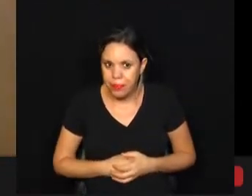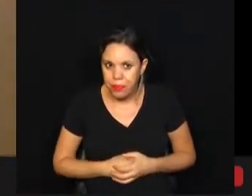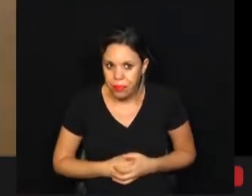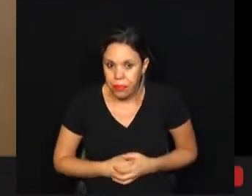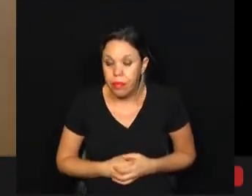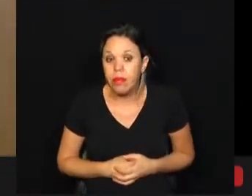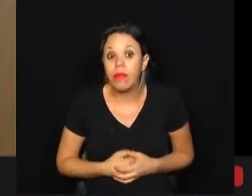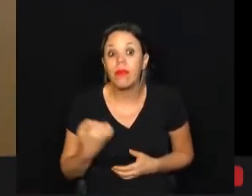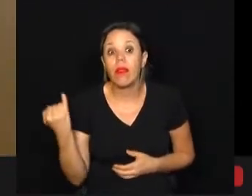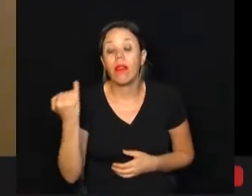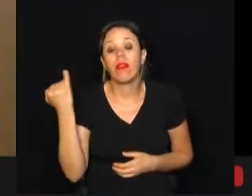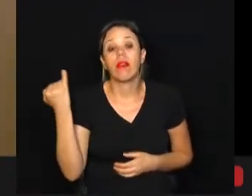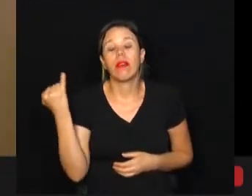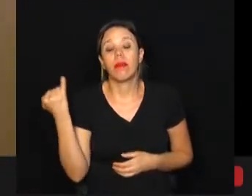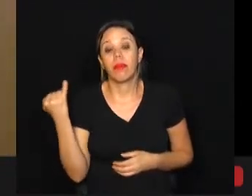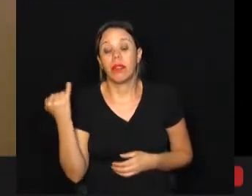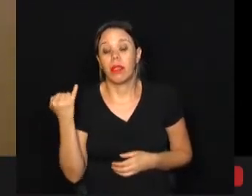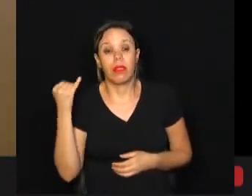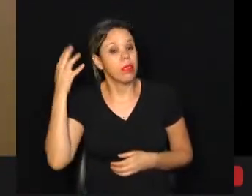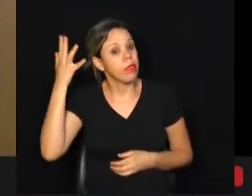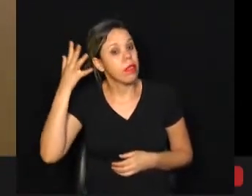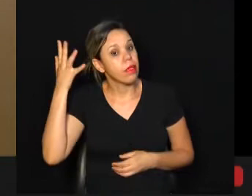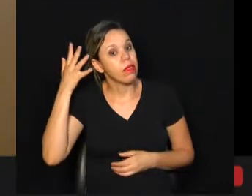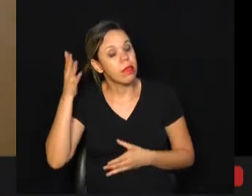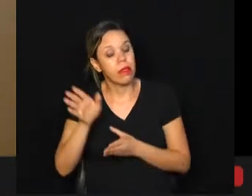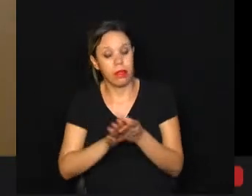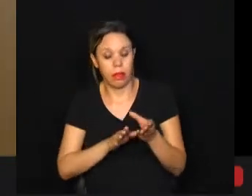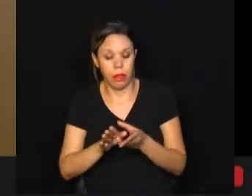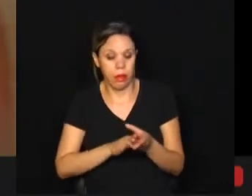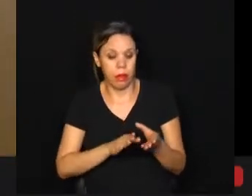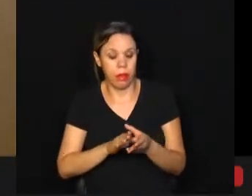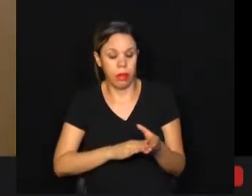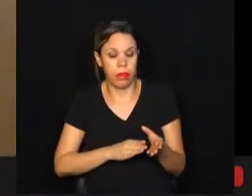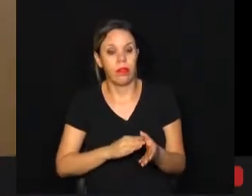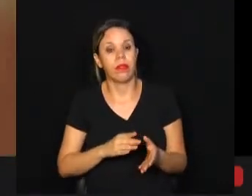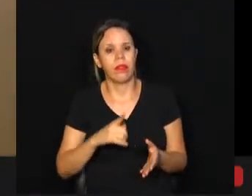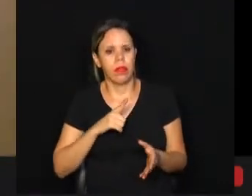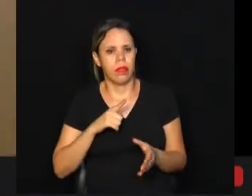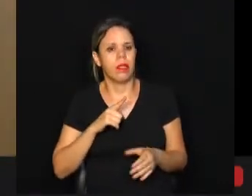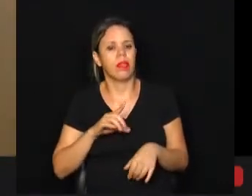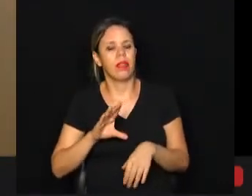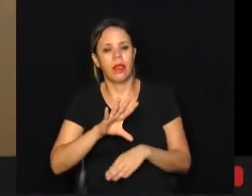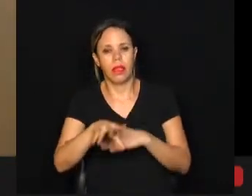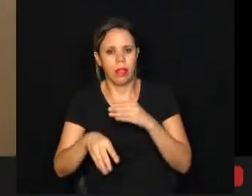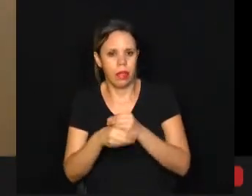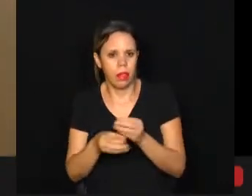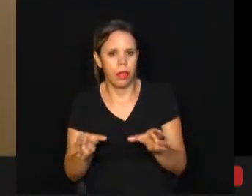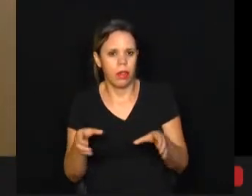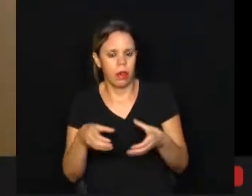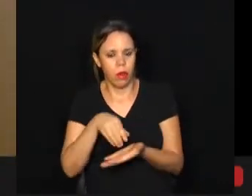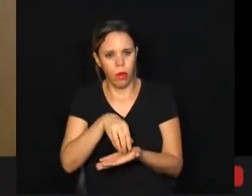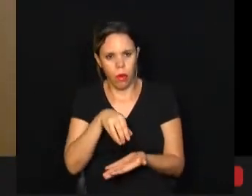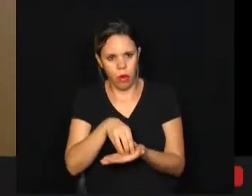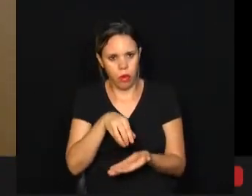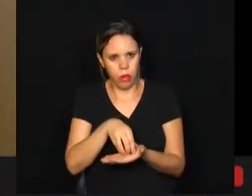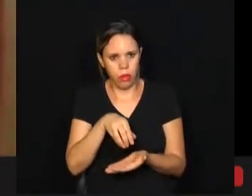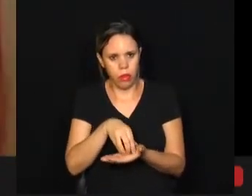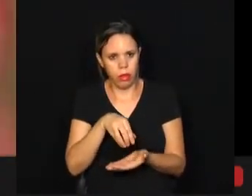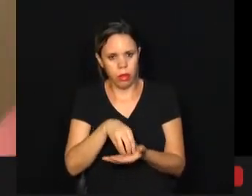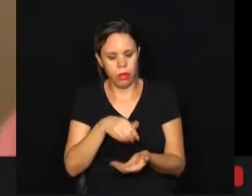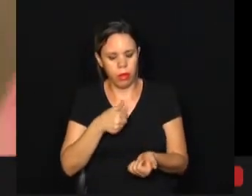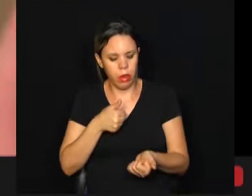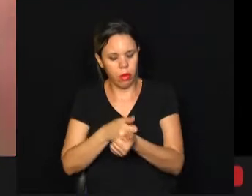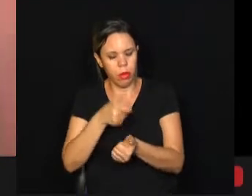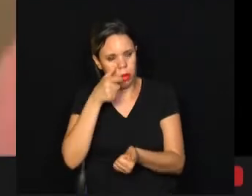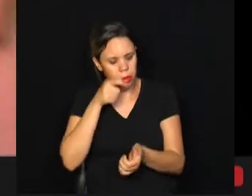A importância do Fórum e do Conselho foi justamente a constituição de um comitê de acompanhamento da implementação